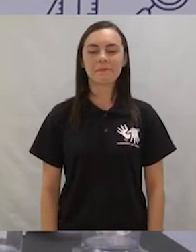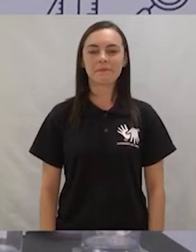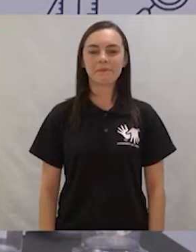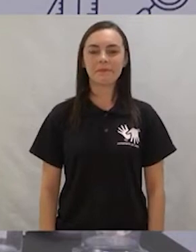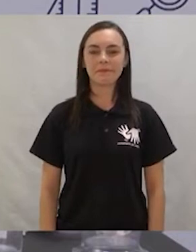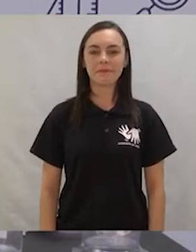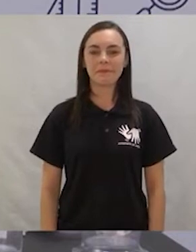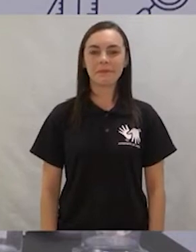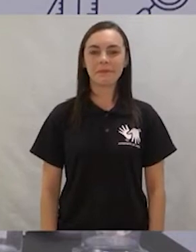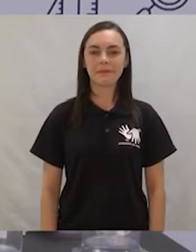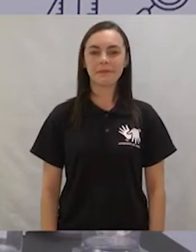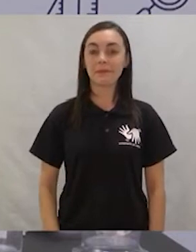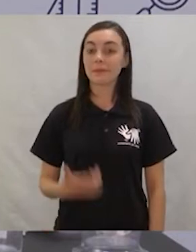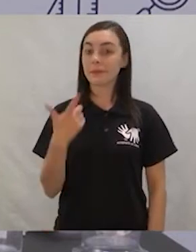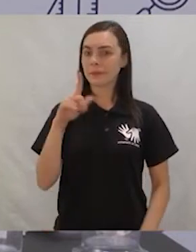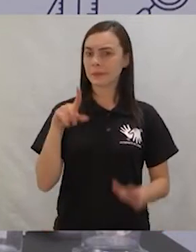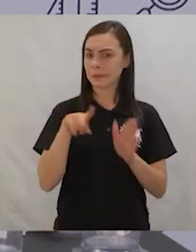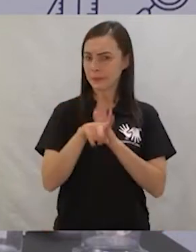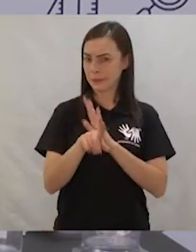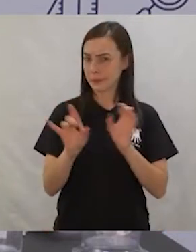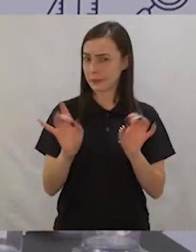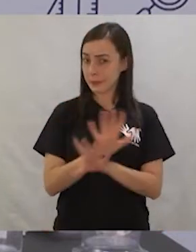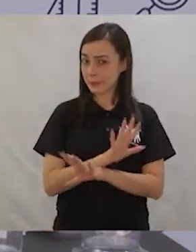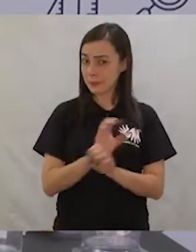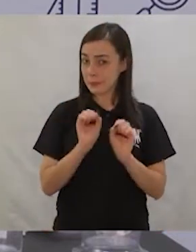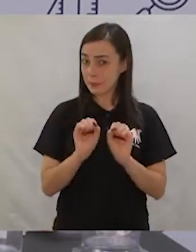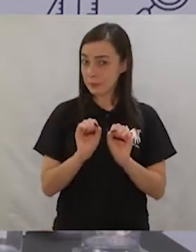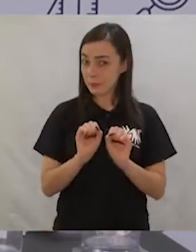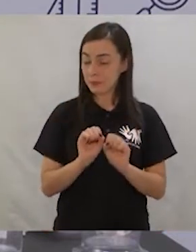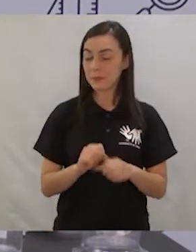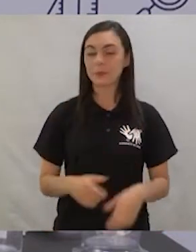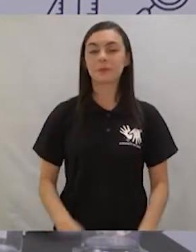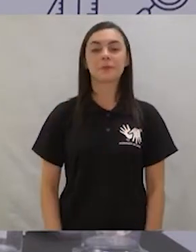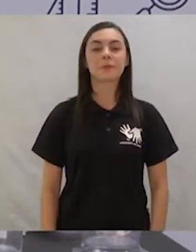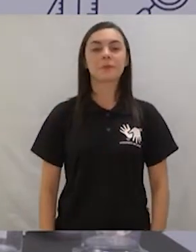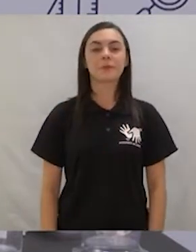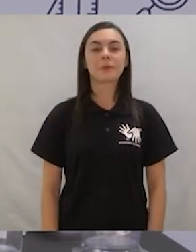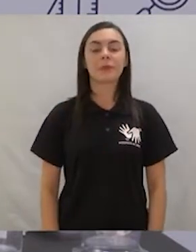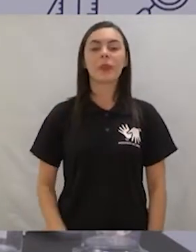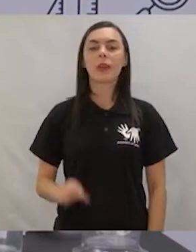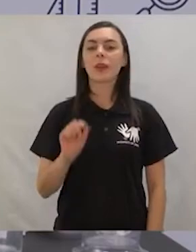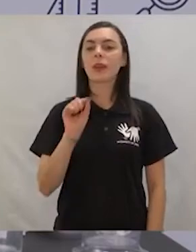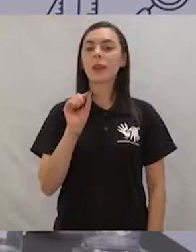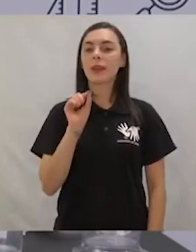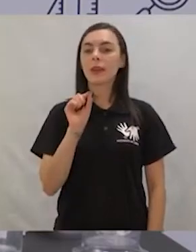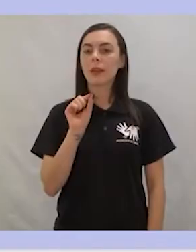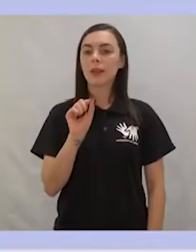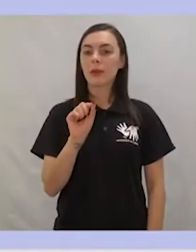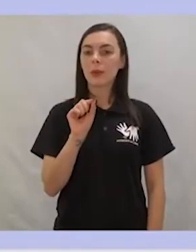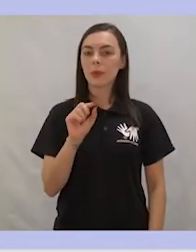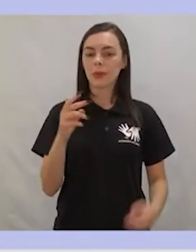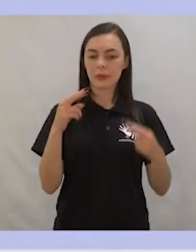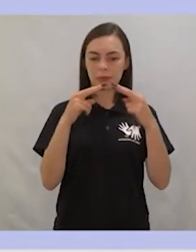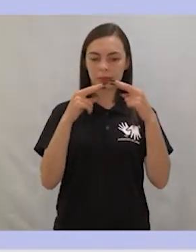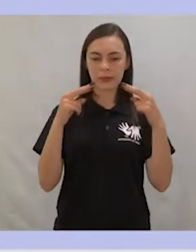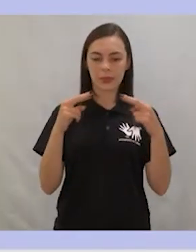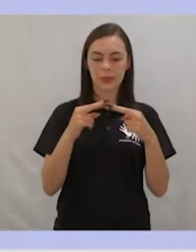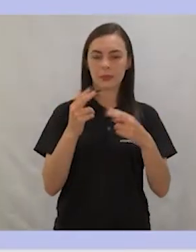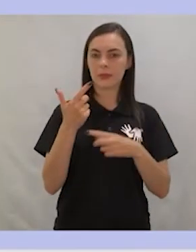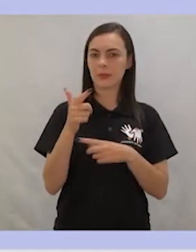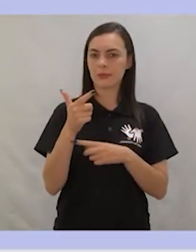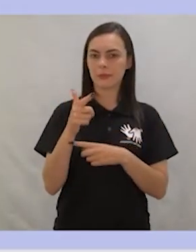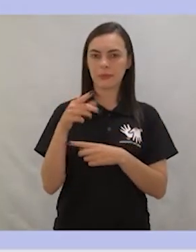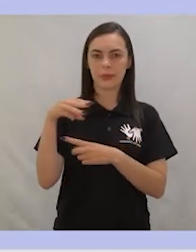estrofe. Tá? Preparados para o próximo? Posso ir? Vamos lá, então. O que não